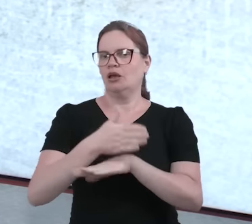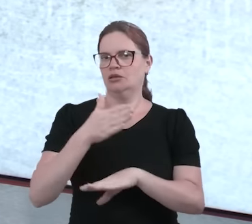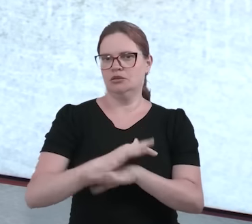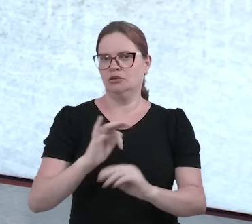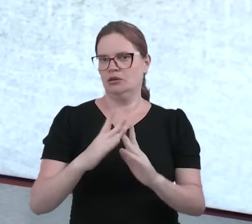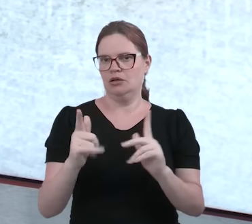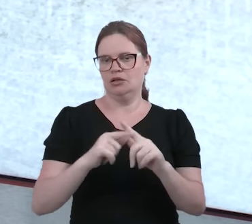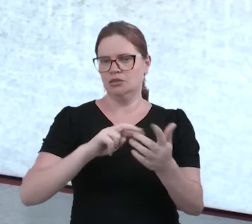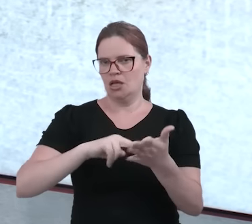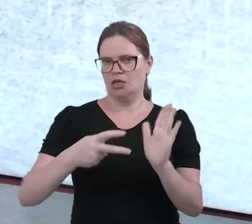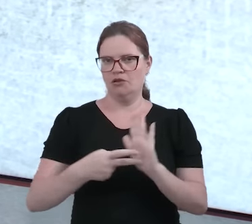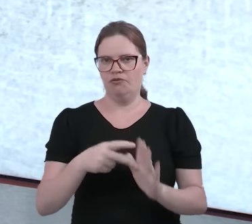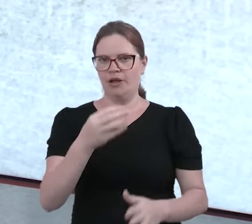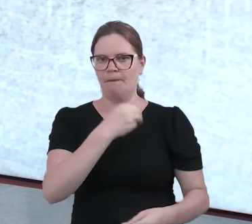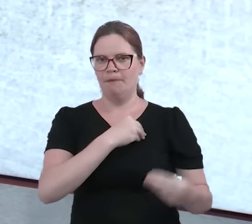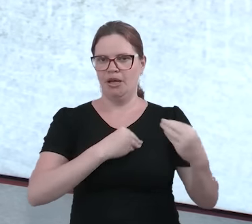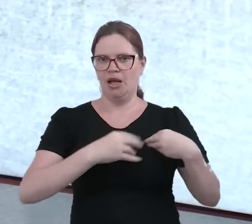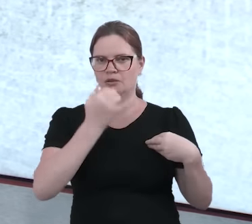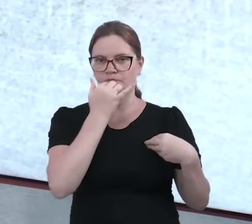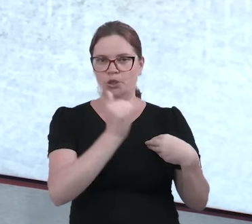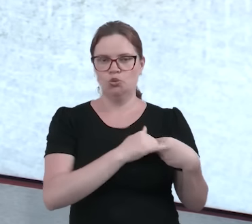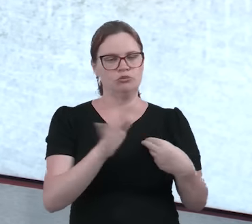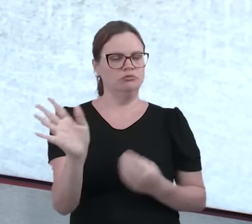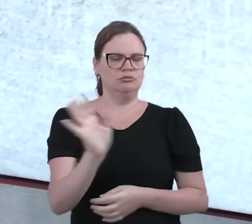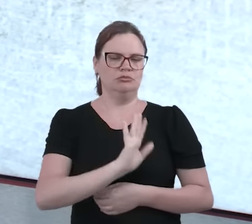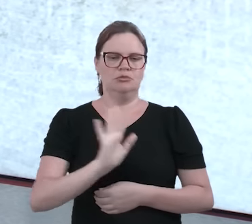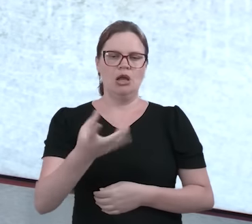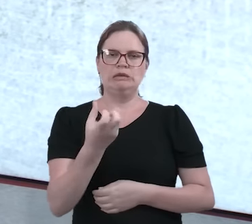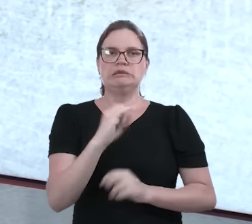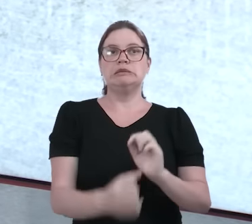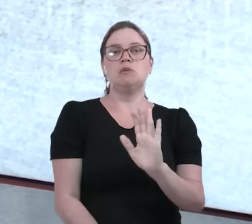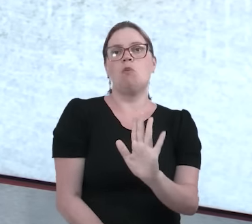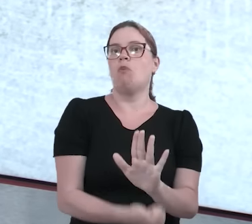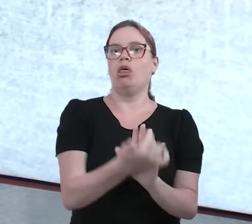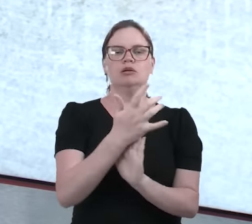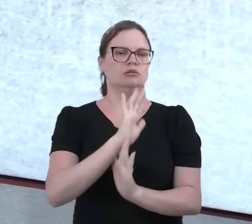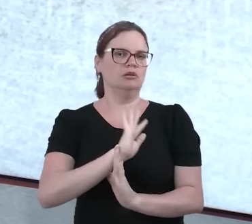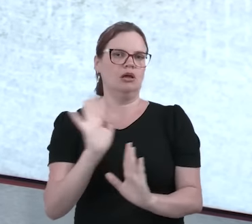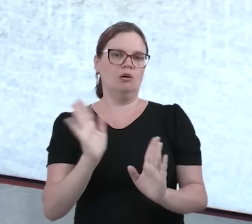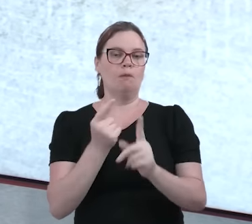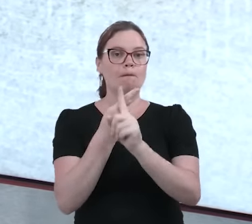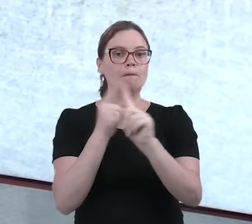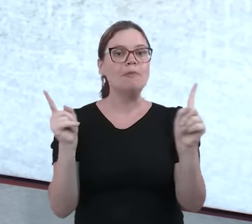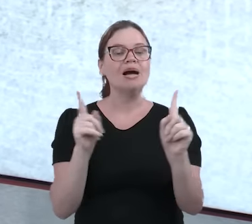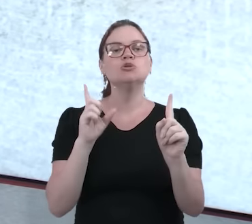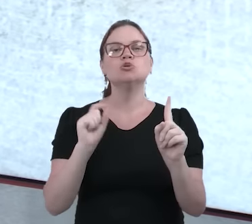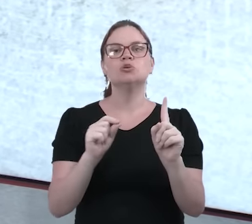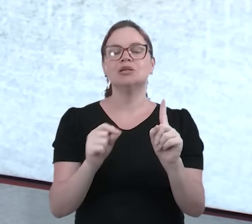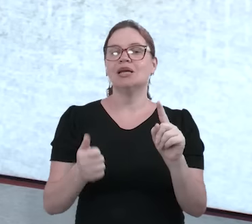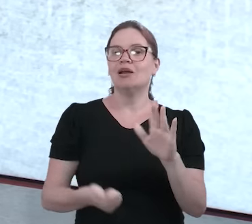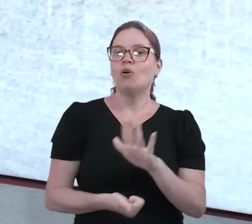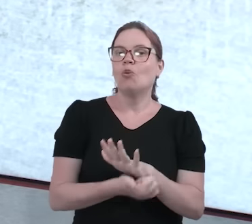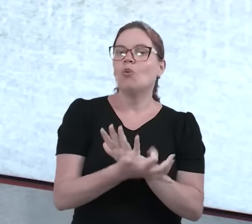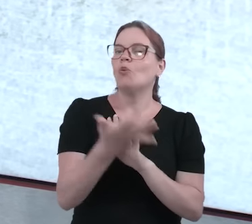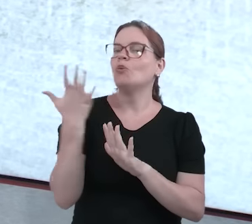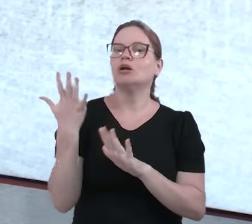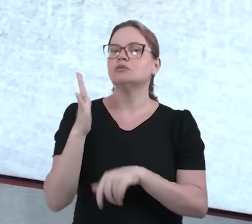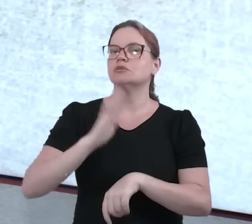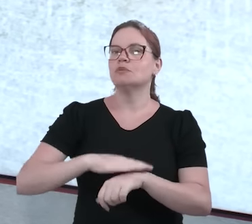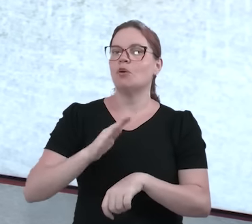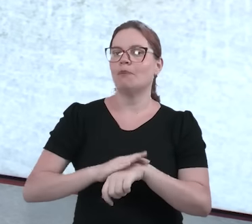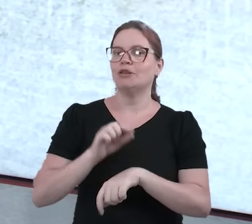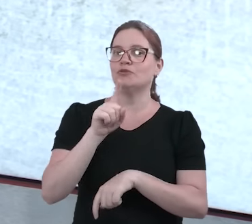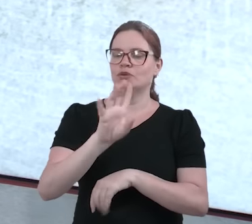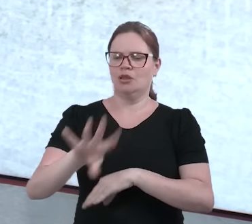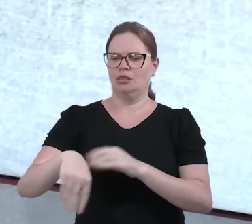igreja que os seus pecados serão perdoados, não, mas pelo número de vezes que você recebe os benefícios do corpo de